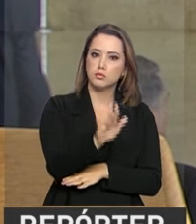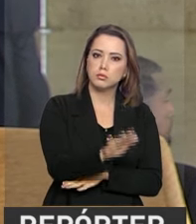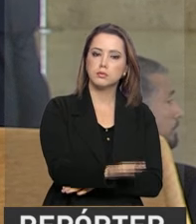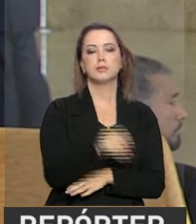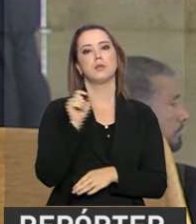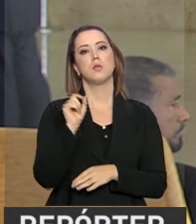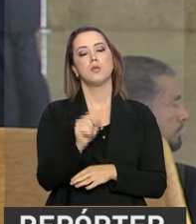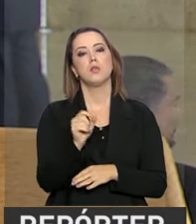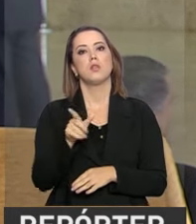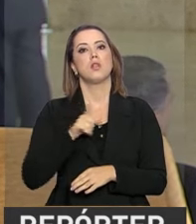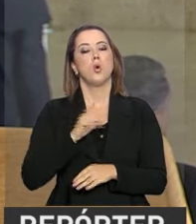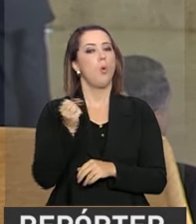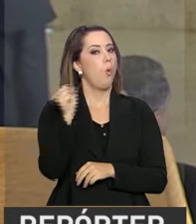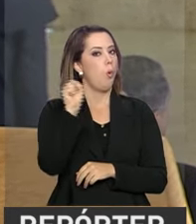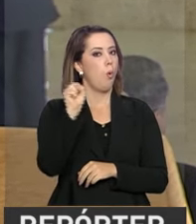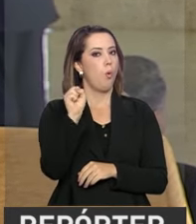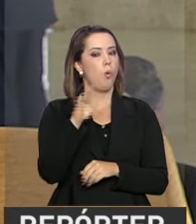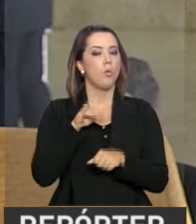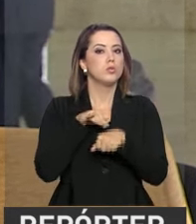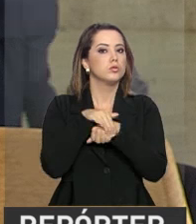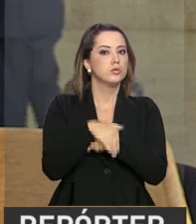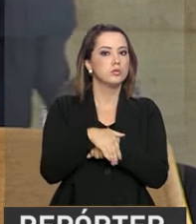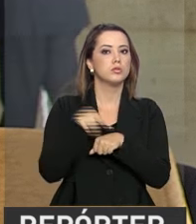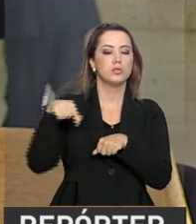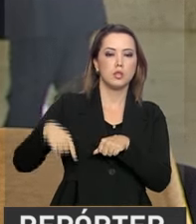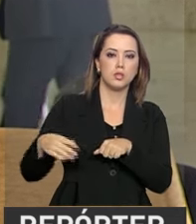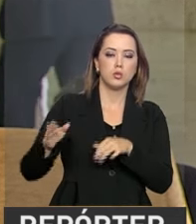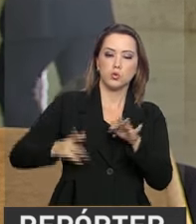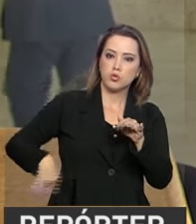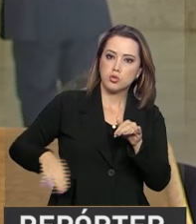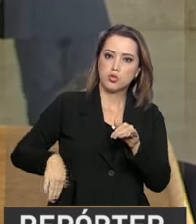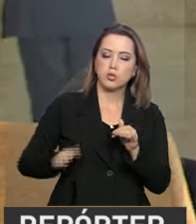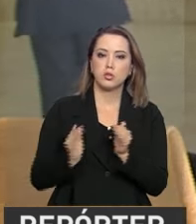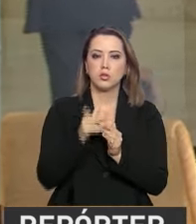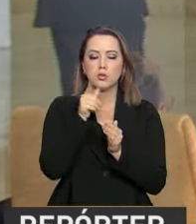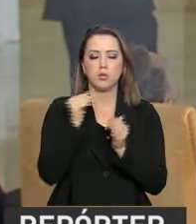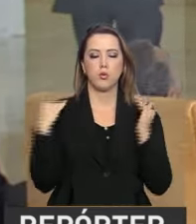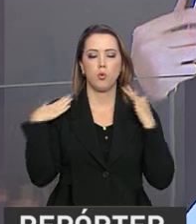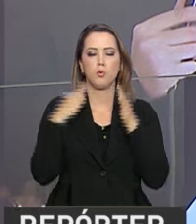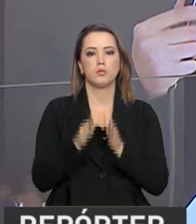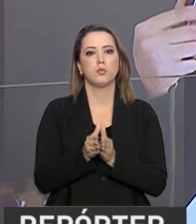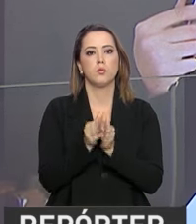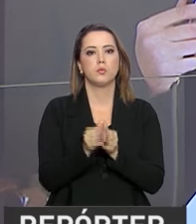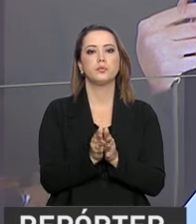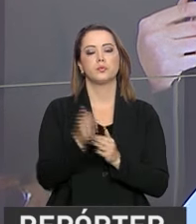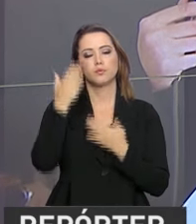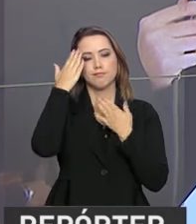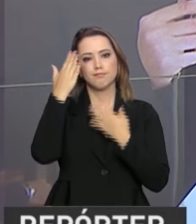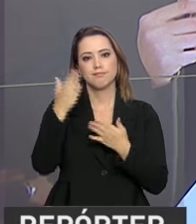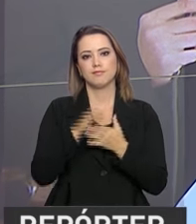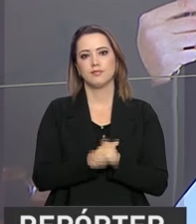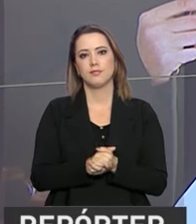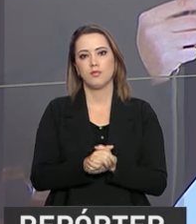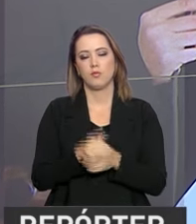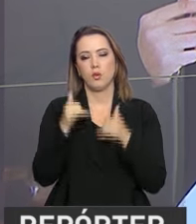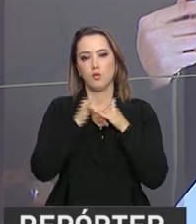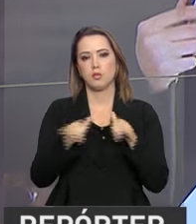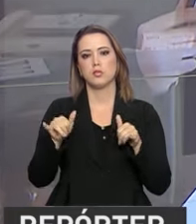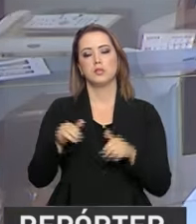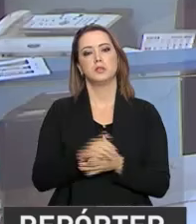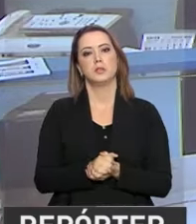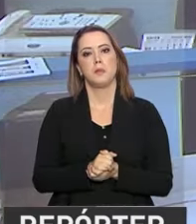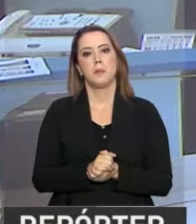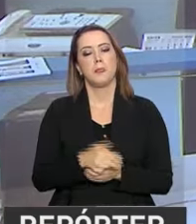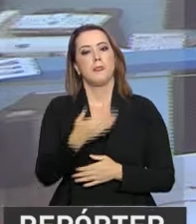acontece à noite, às 8 da noite, no Clube Naval, aqui em Brasília. Daniele. Obrigada, João Pedro, pelas suas informações ao vivo.